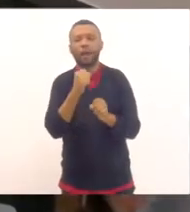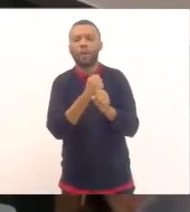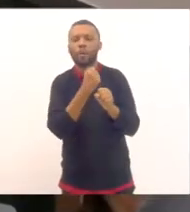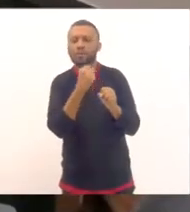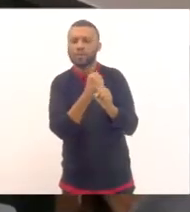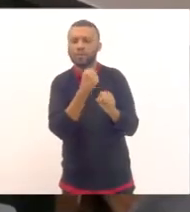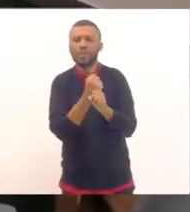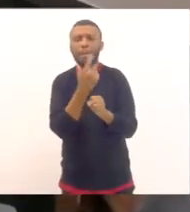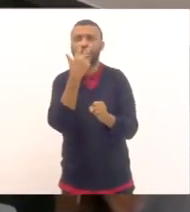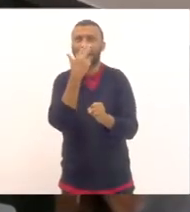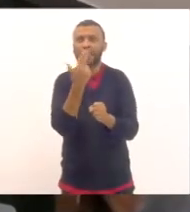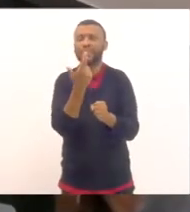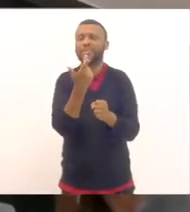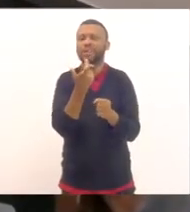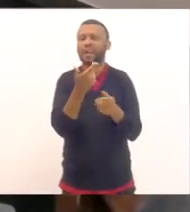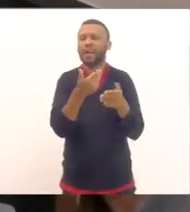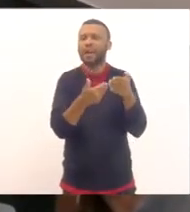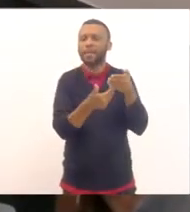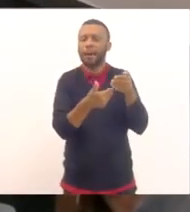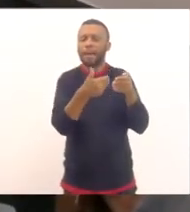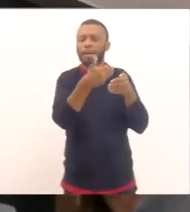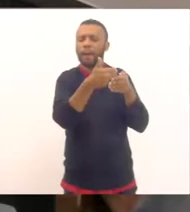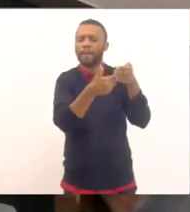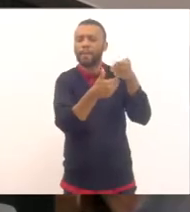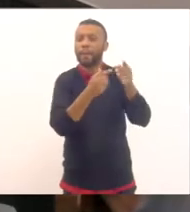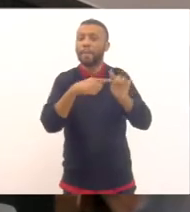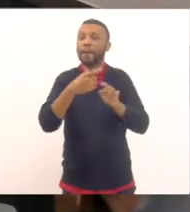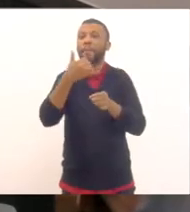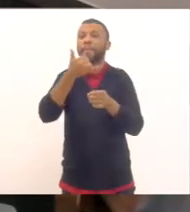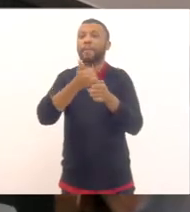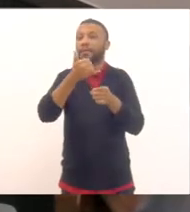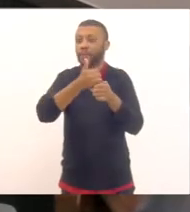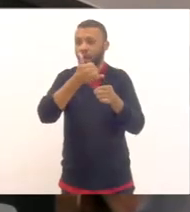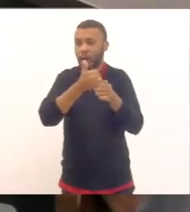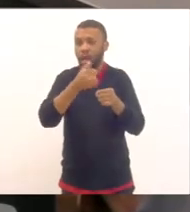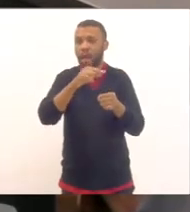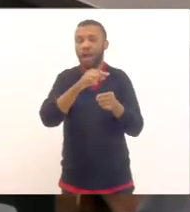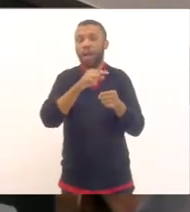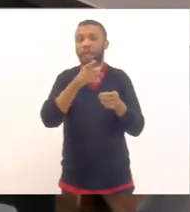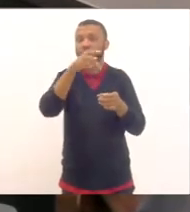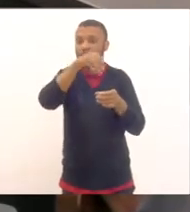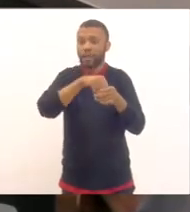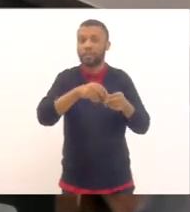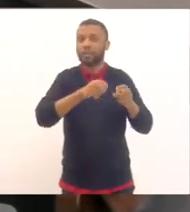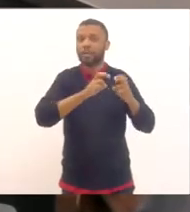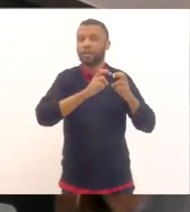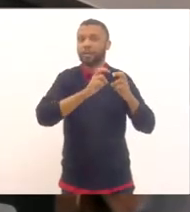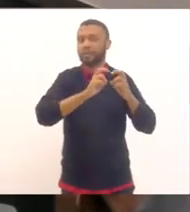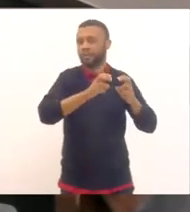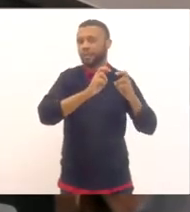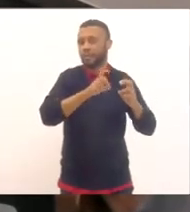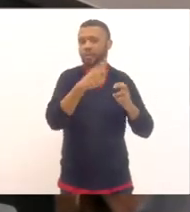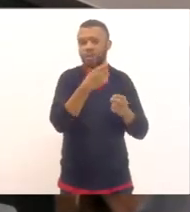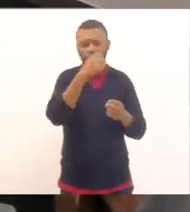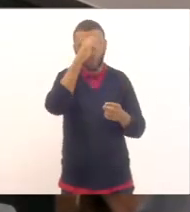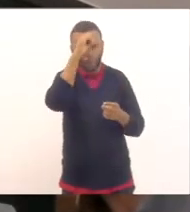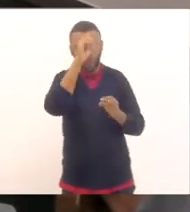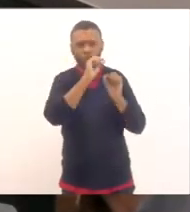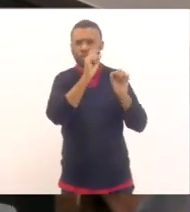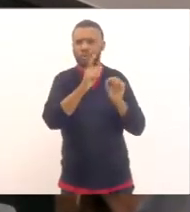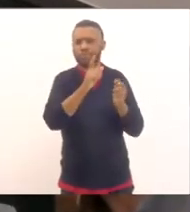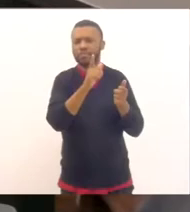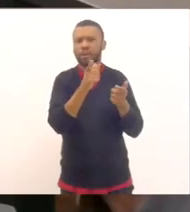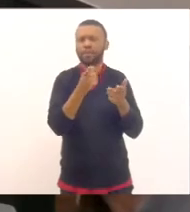construção também se eu não me engano de alvenaria e metal dentro da estação ela foi ela foi demolida mas não sabíamos também o que que era